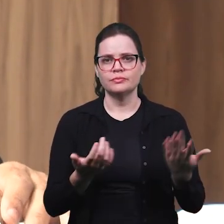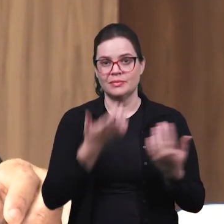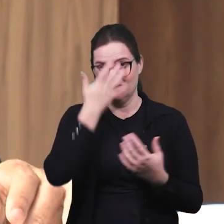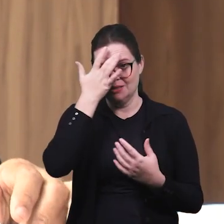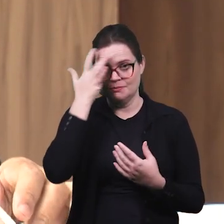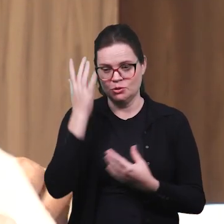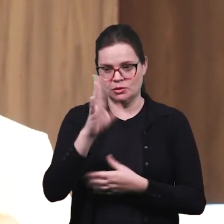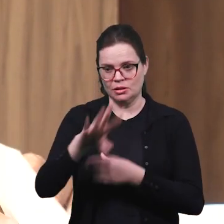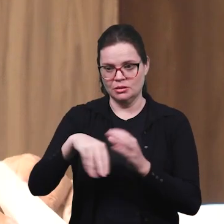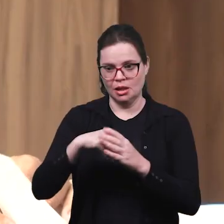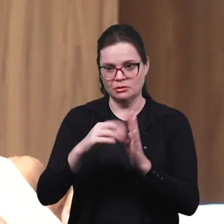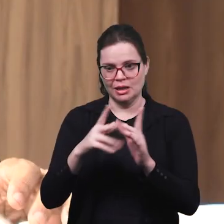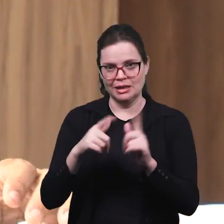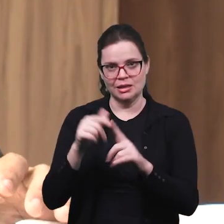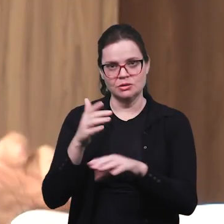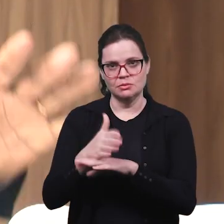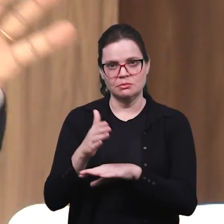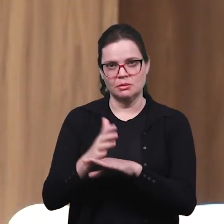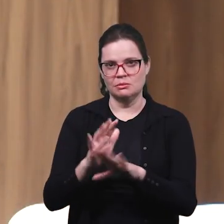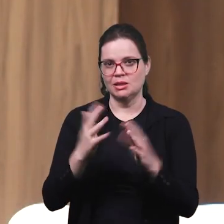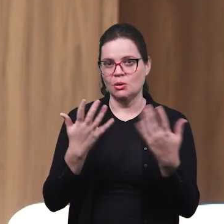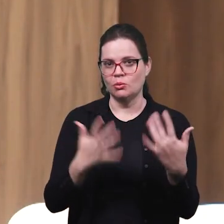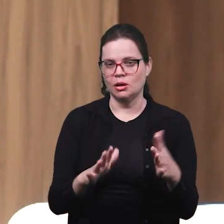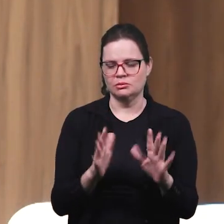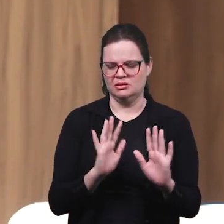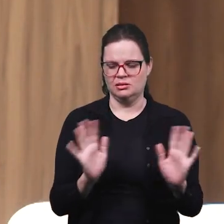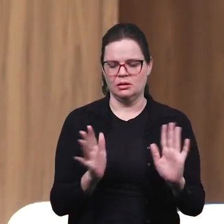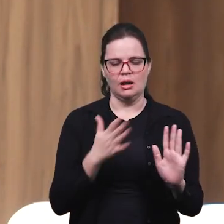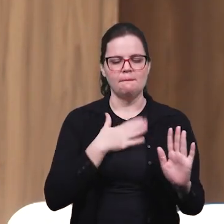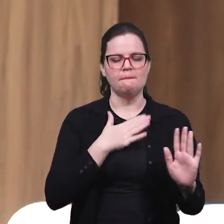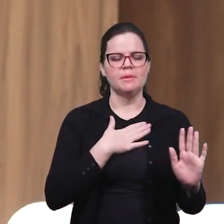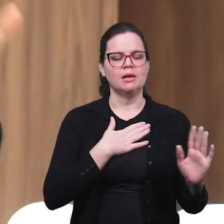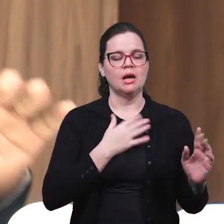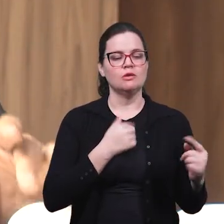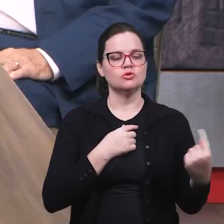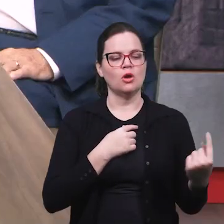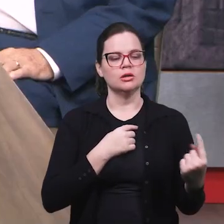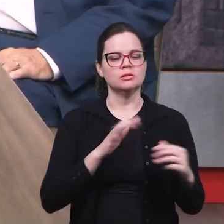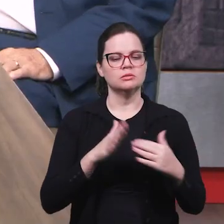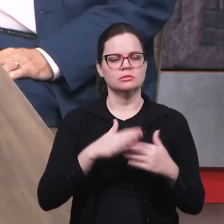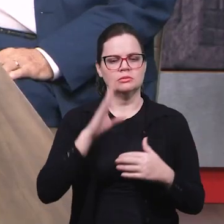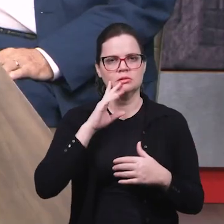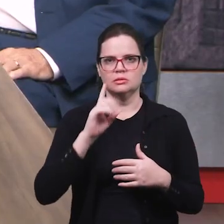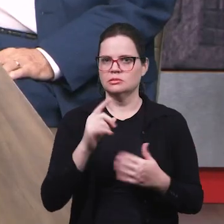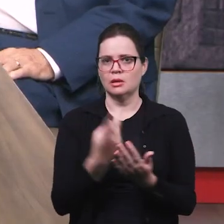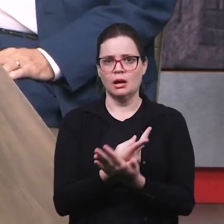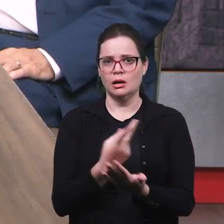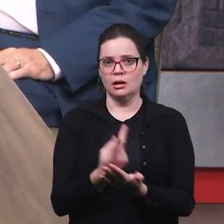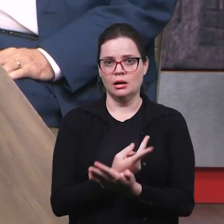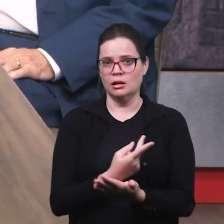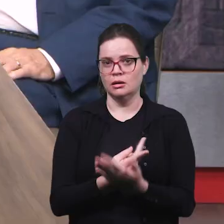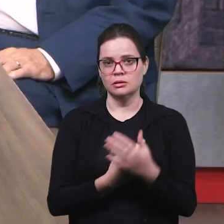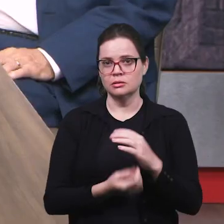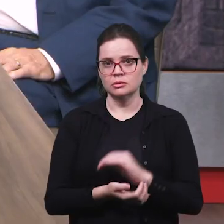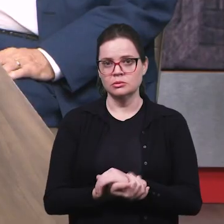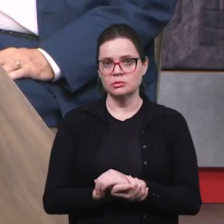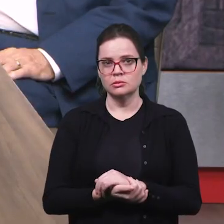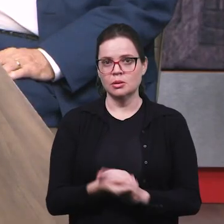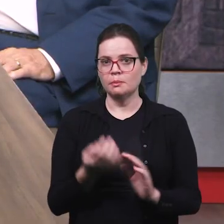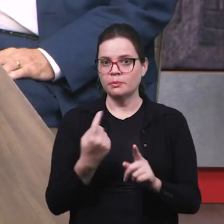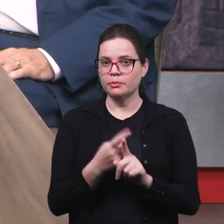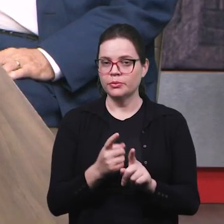desigrejados, né? Não quero ver igreja nenhuma porque minha vida eu com Deus, eu não sei o quê. Mas isso aí não está correto, isso aí, porque